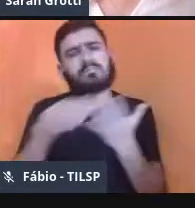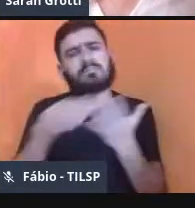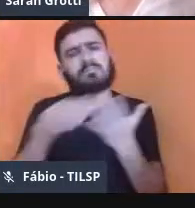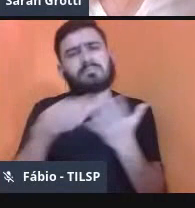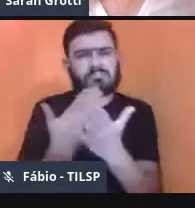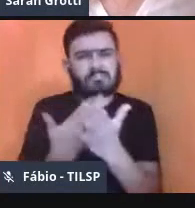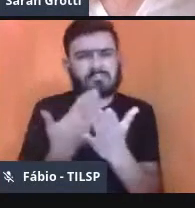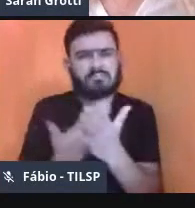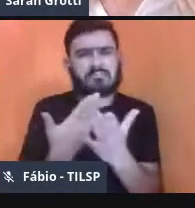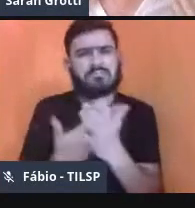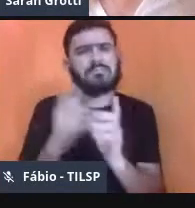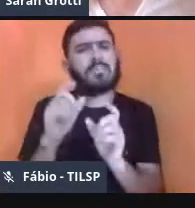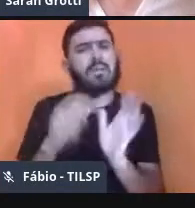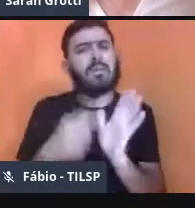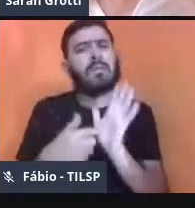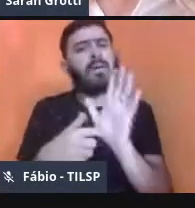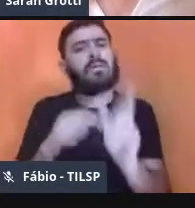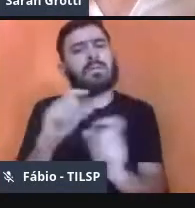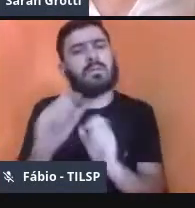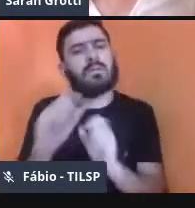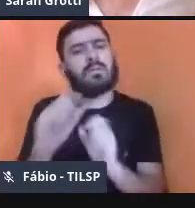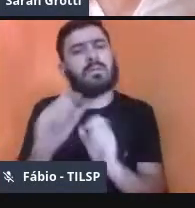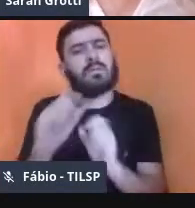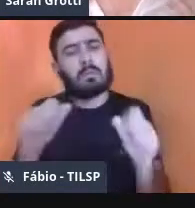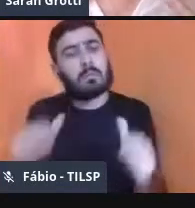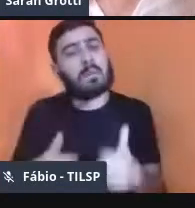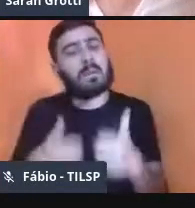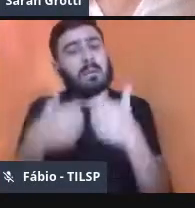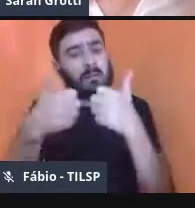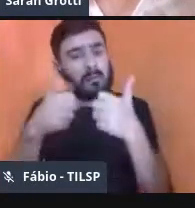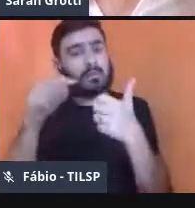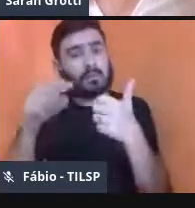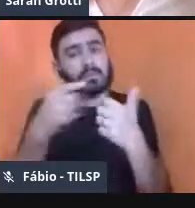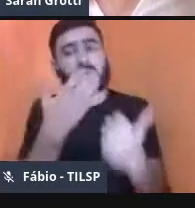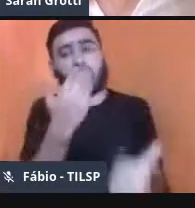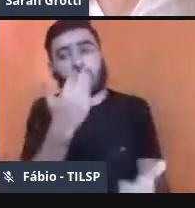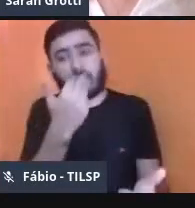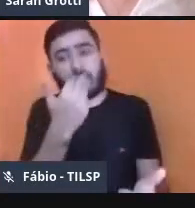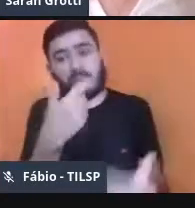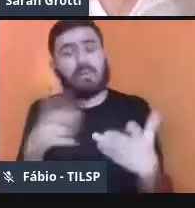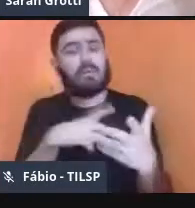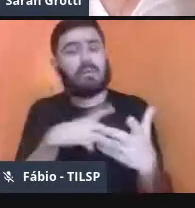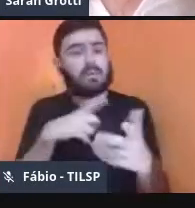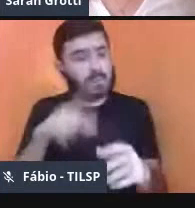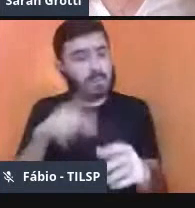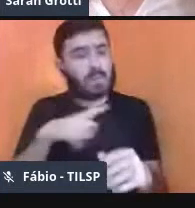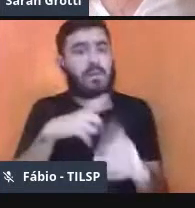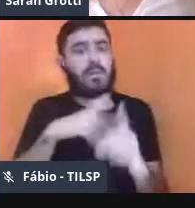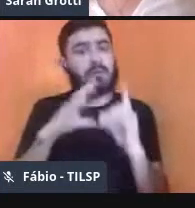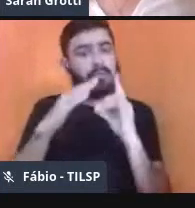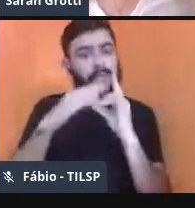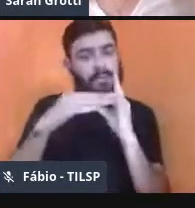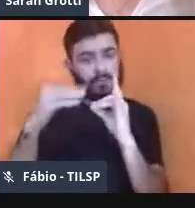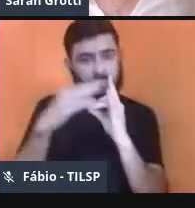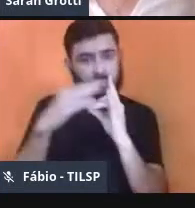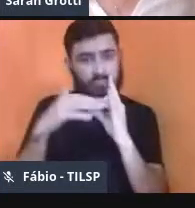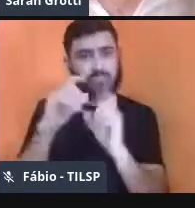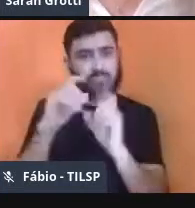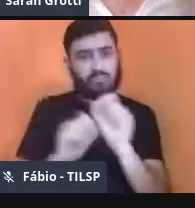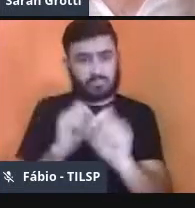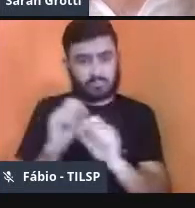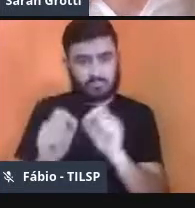o benefício de uma dieta, de uma alimentação, de um estilo de vida vegetariano. Entre eles, os benefícios,